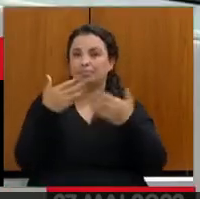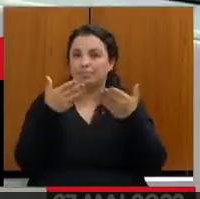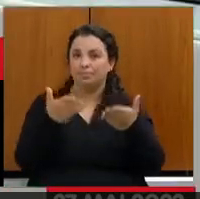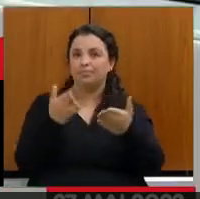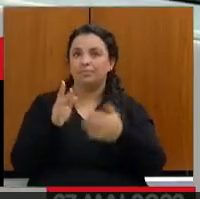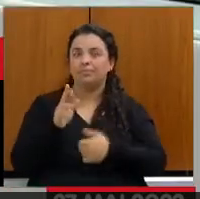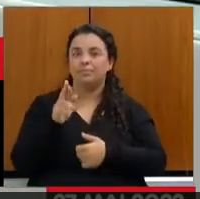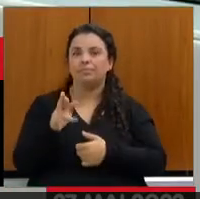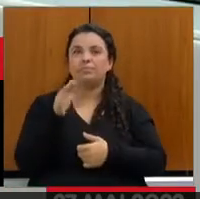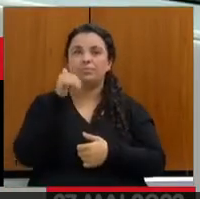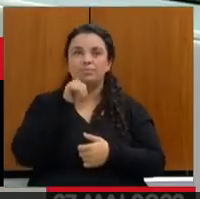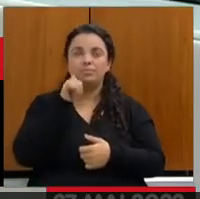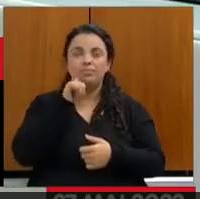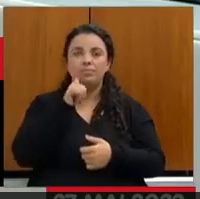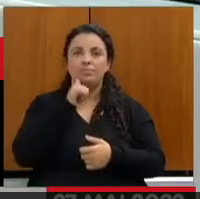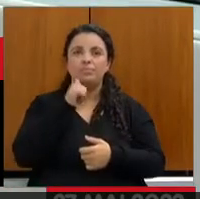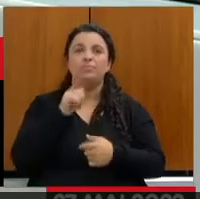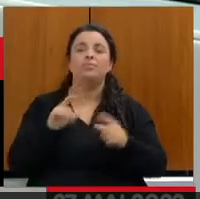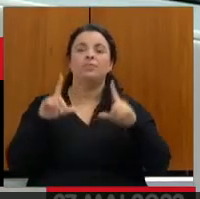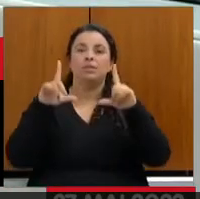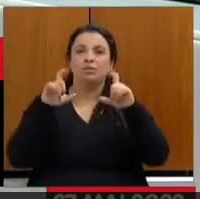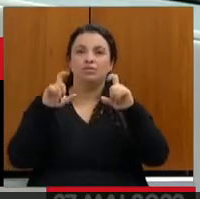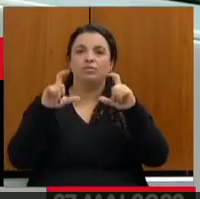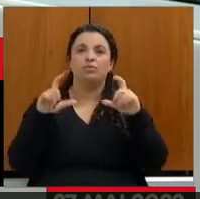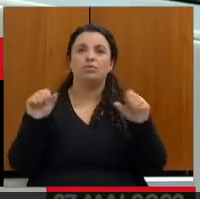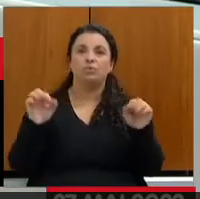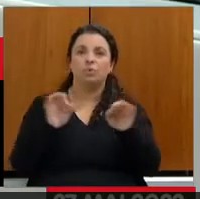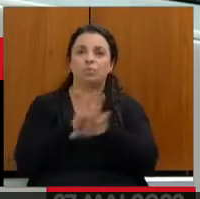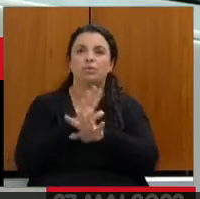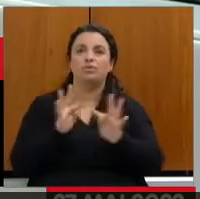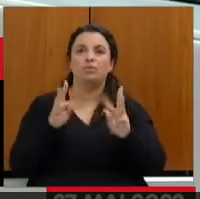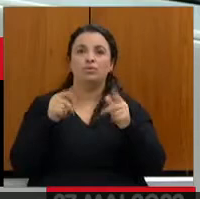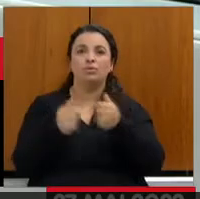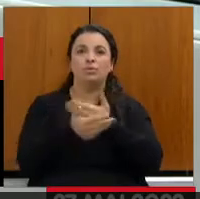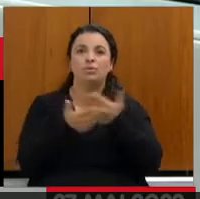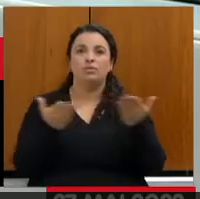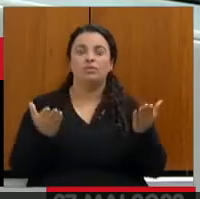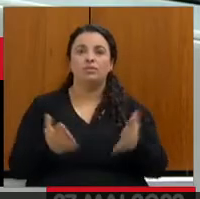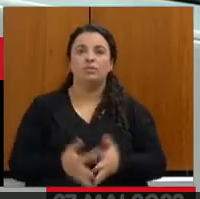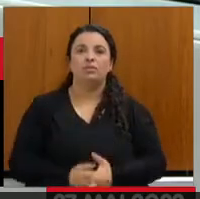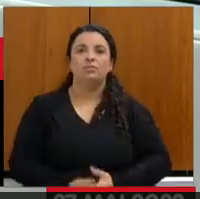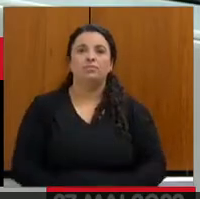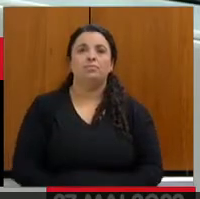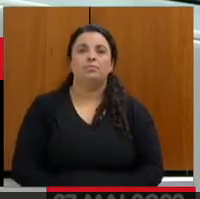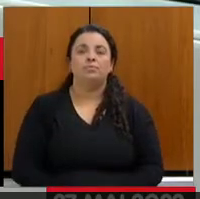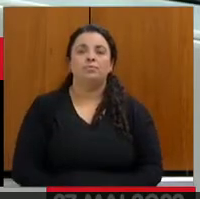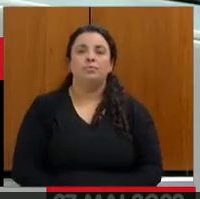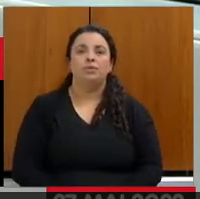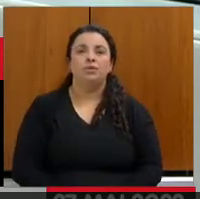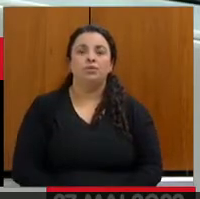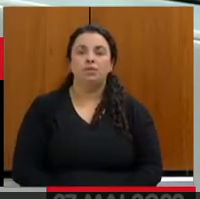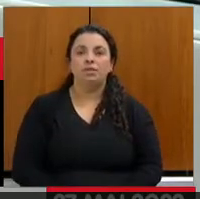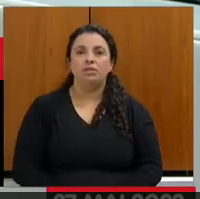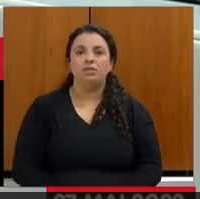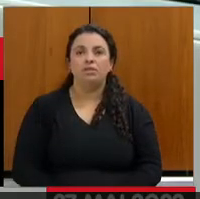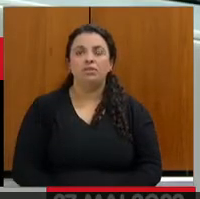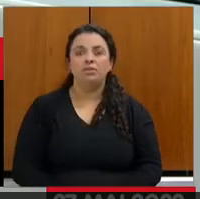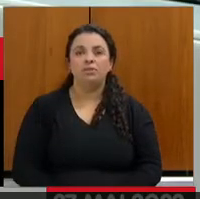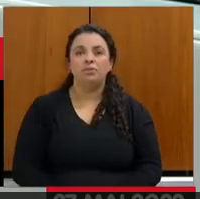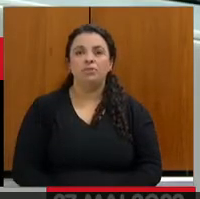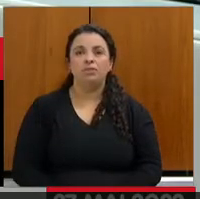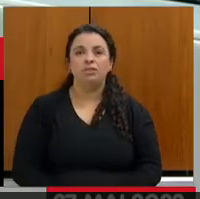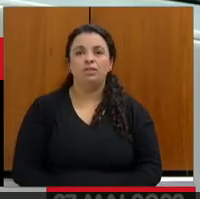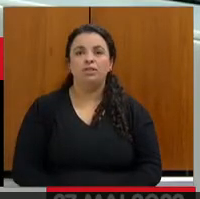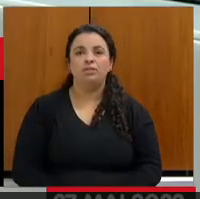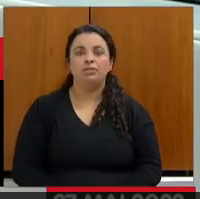das mineiras para que a nossa foto possa ser uma foto completa com todas as nossas é E aí